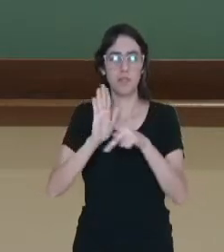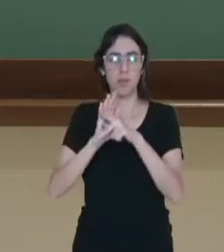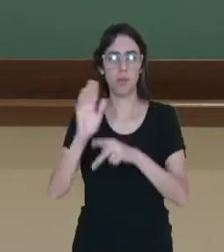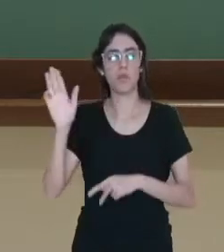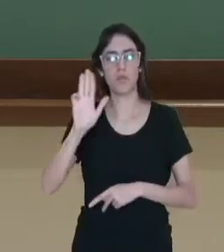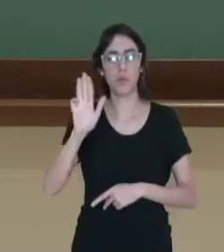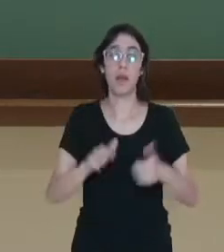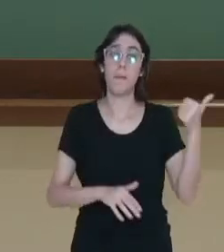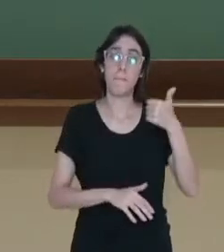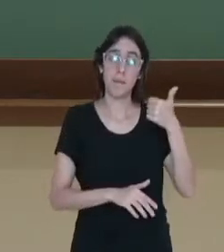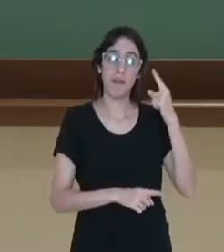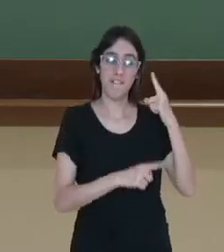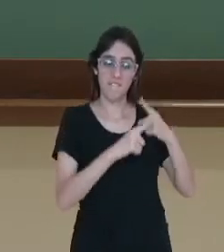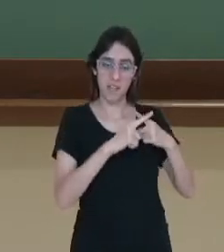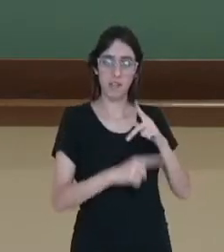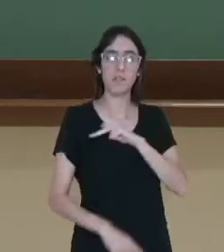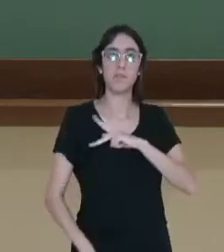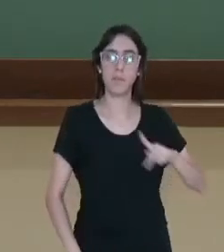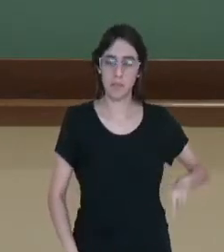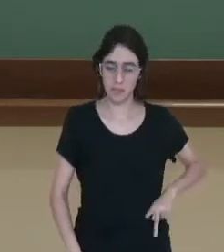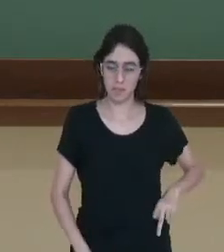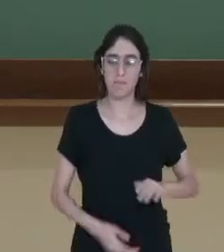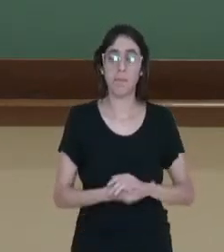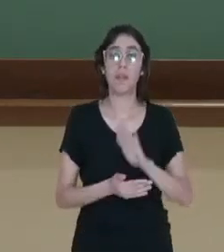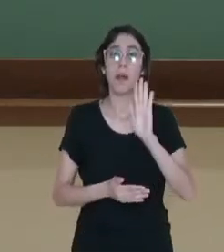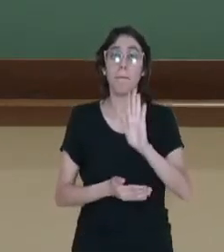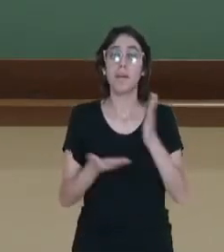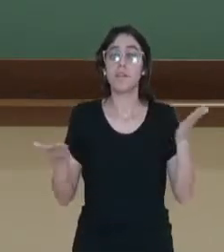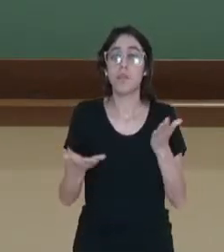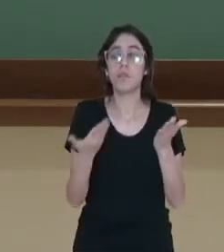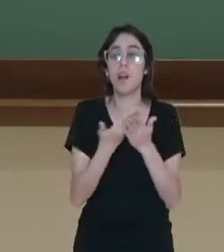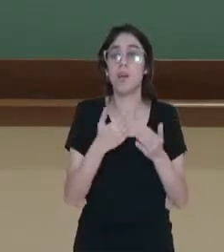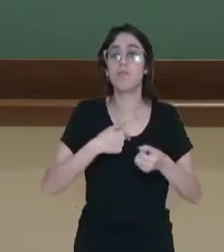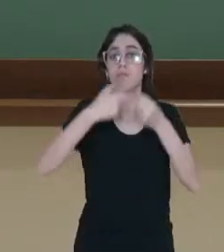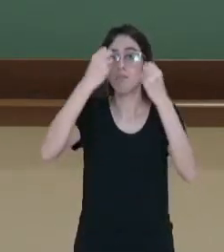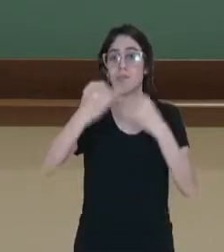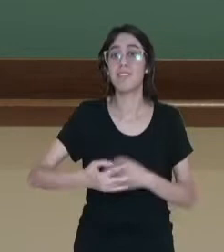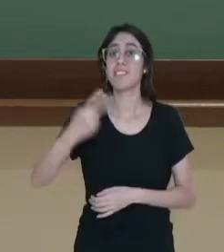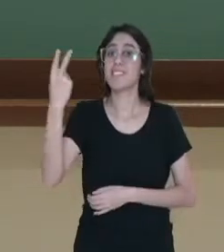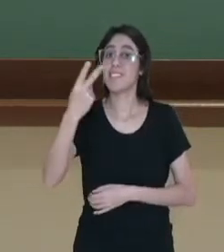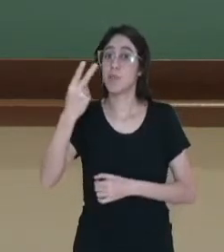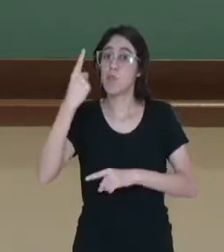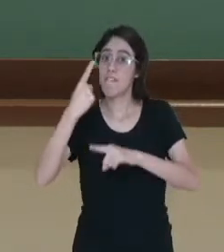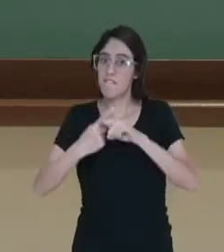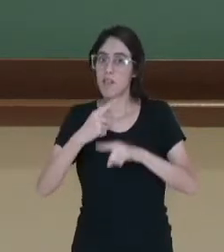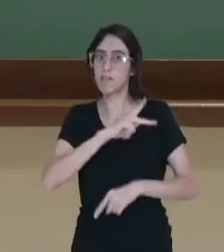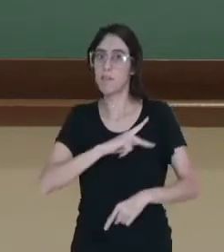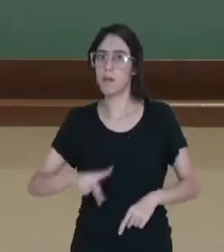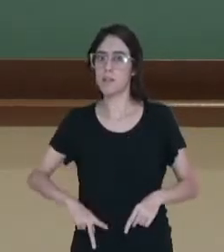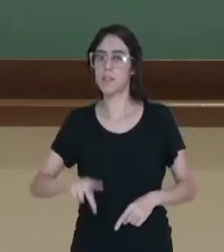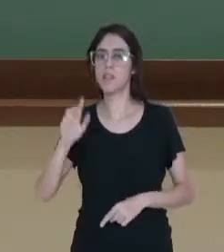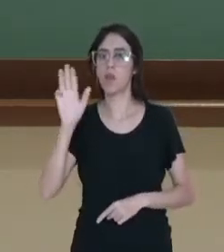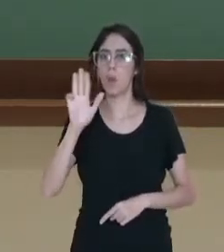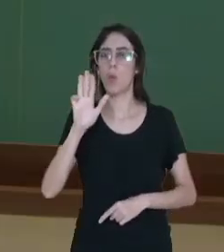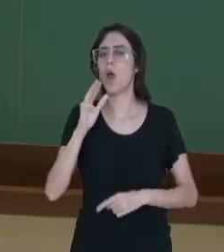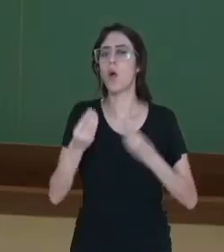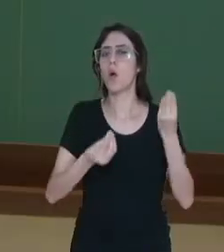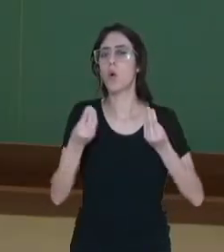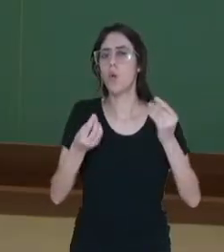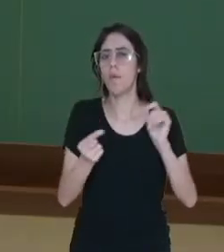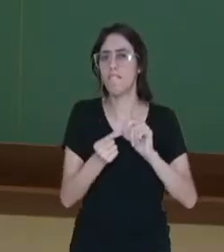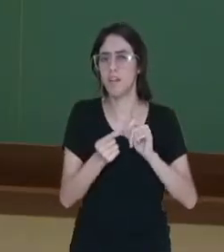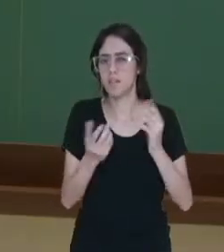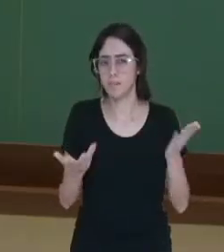seu primeiro mandato. Mas nessa aula vamos falar sobre o segundo mandato dele como presidente do Brasil.